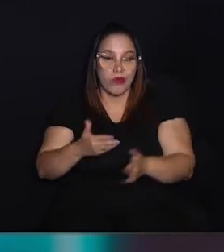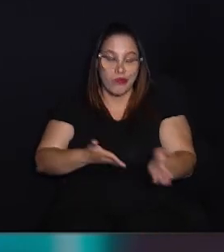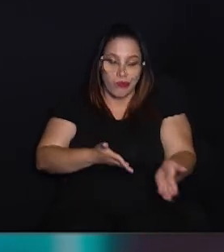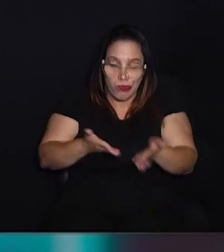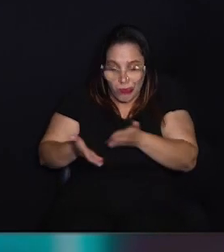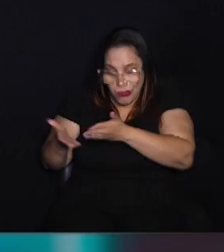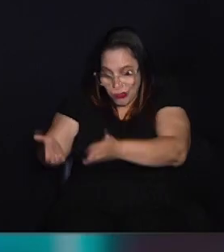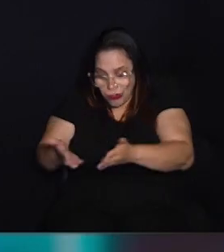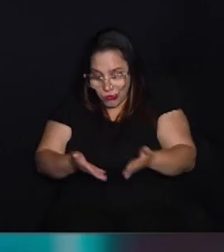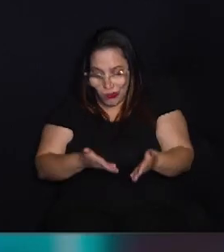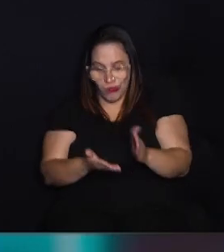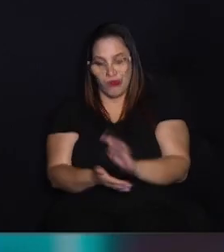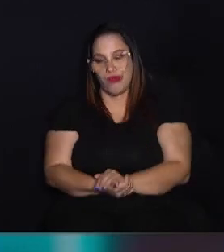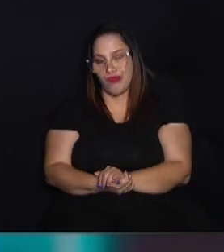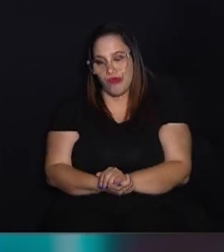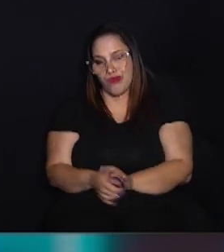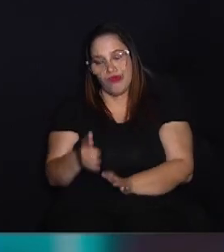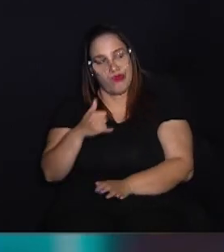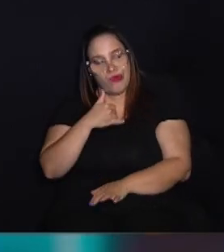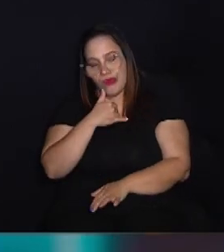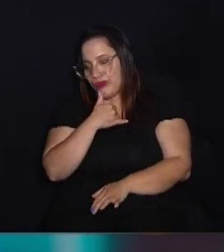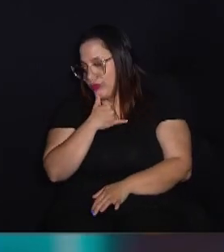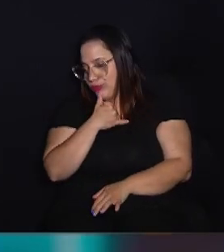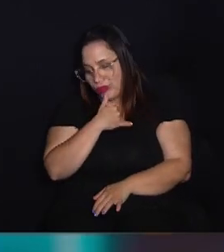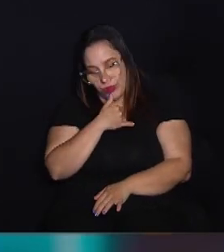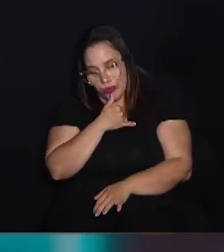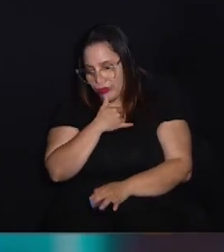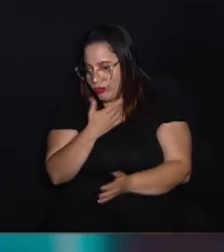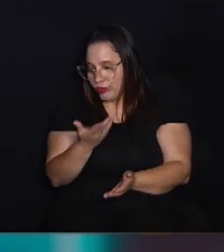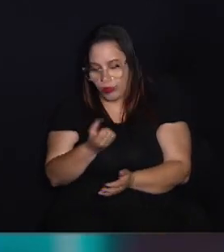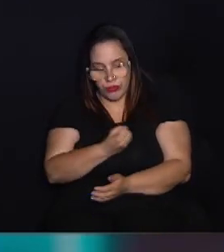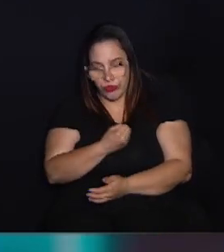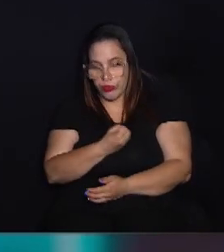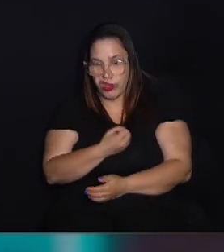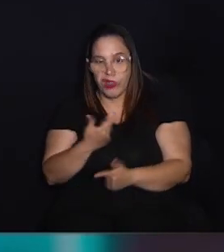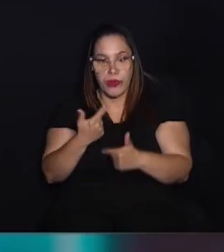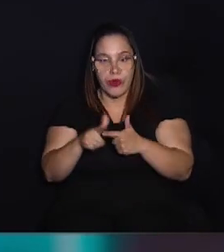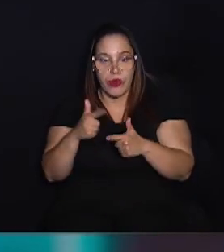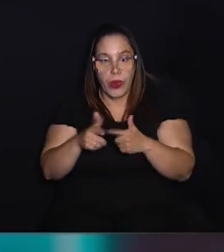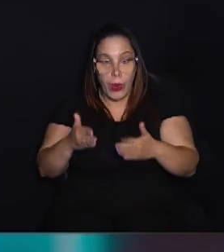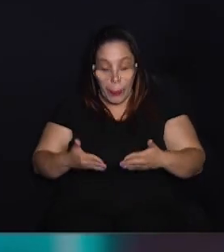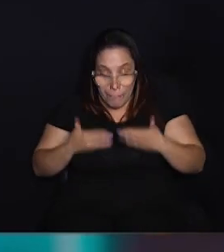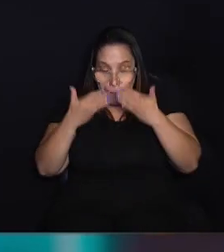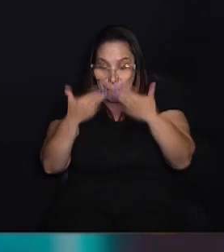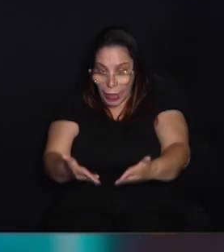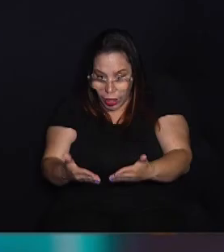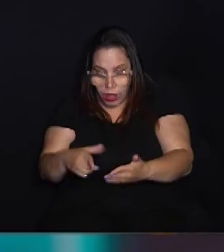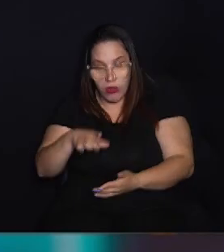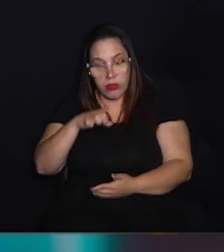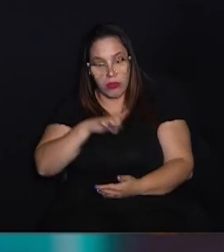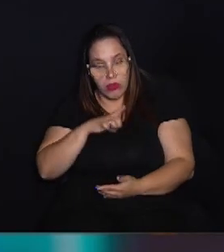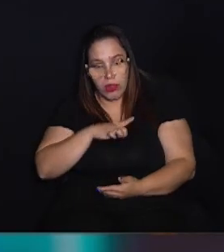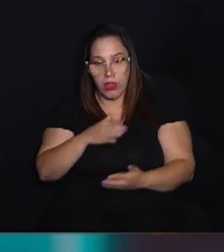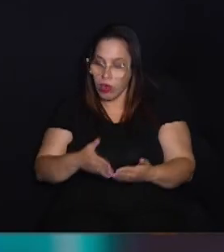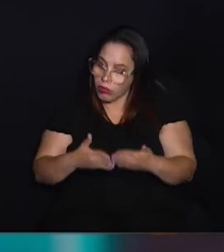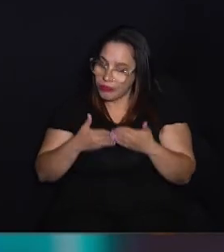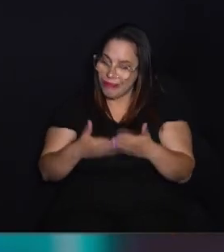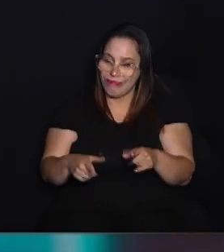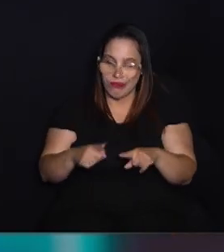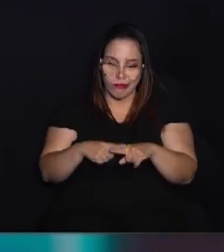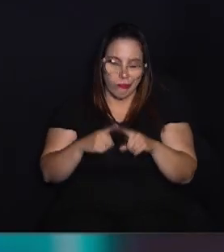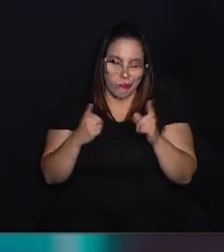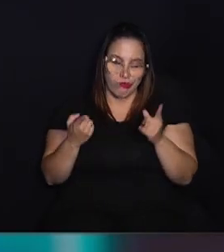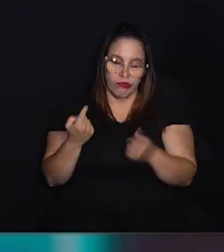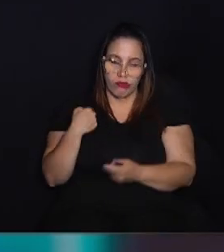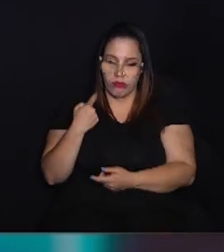disponibilidade de oferta, né? Infelizmente, é um indicador que não é um problema de oferta, nós temos essas ofertas, mas a